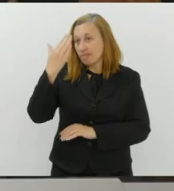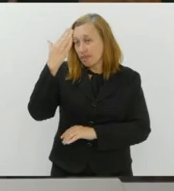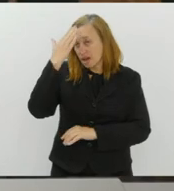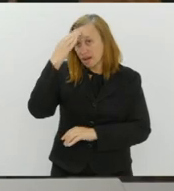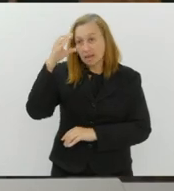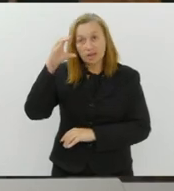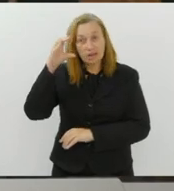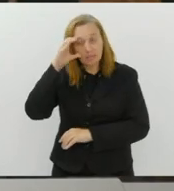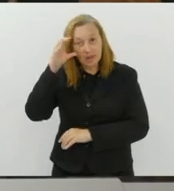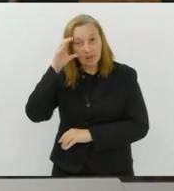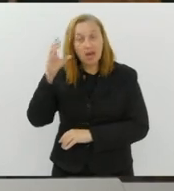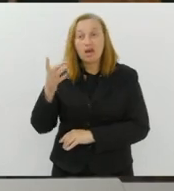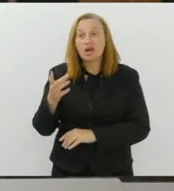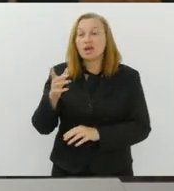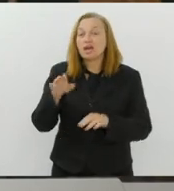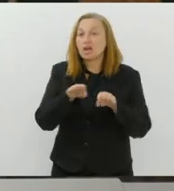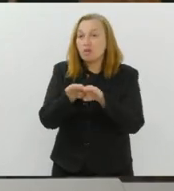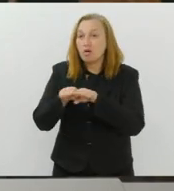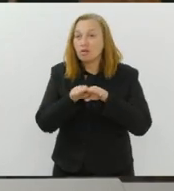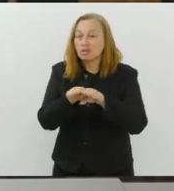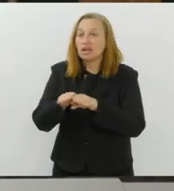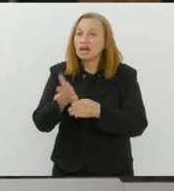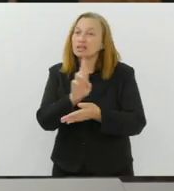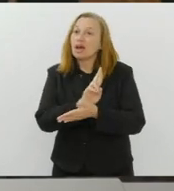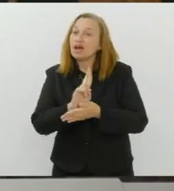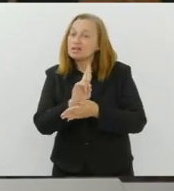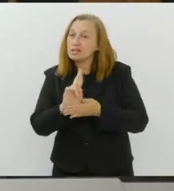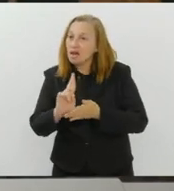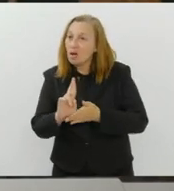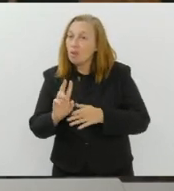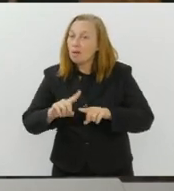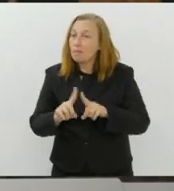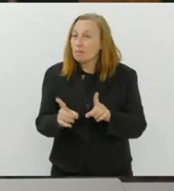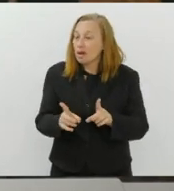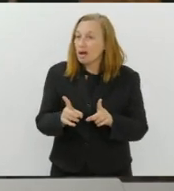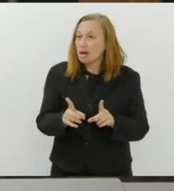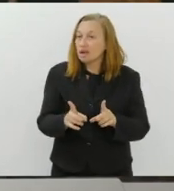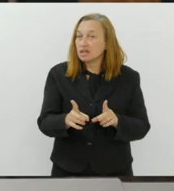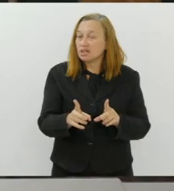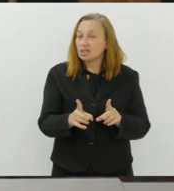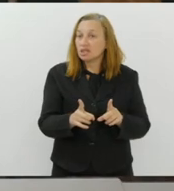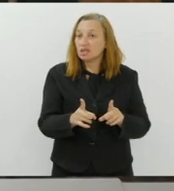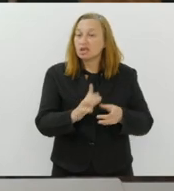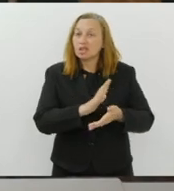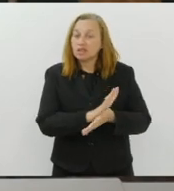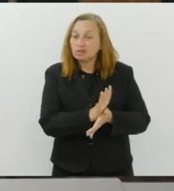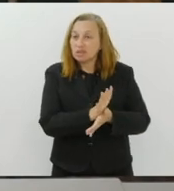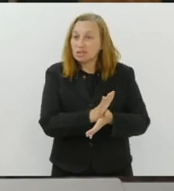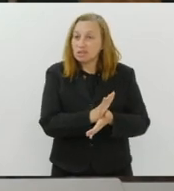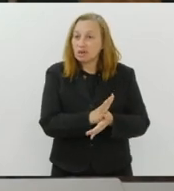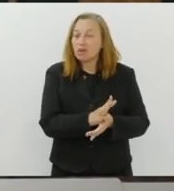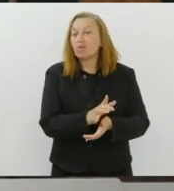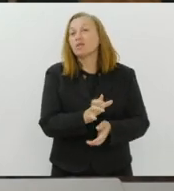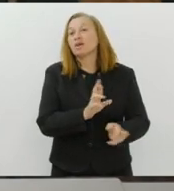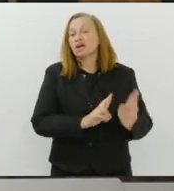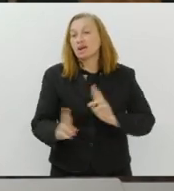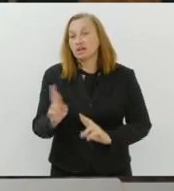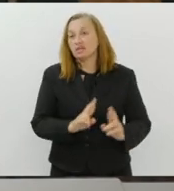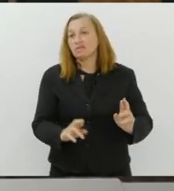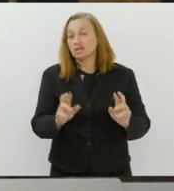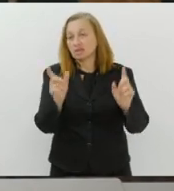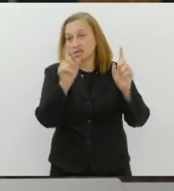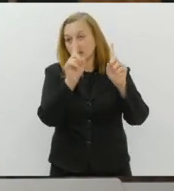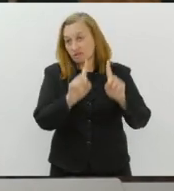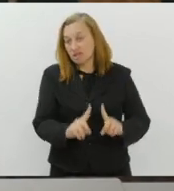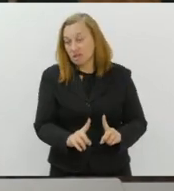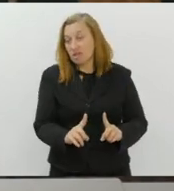de igualdade racial, mas a discriminação em razão da deficiência também é criminalizada,